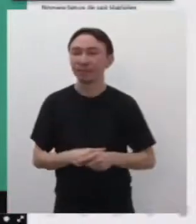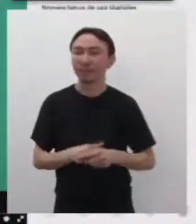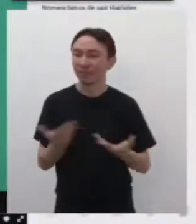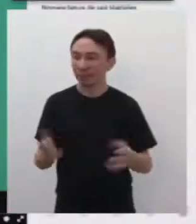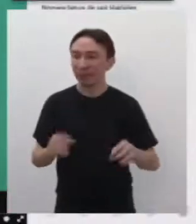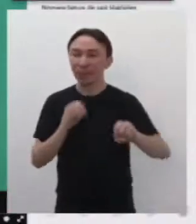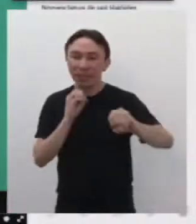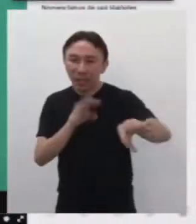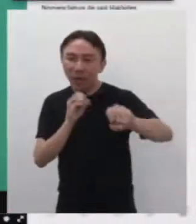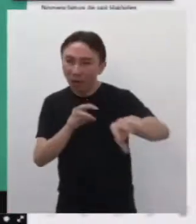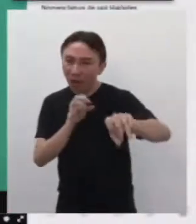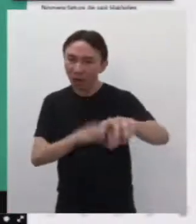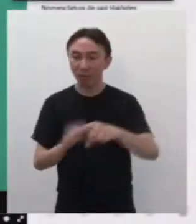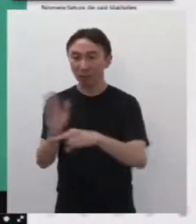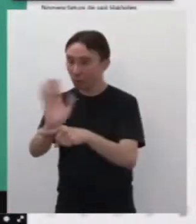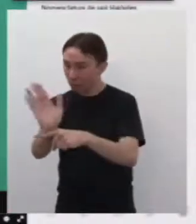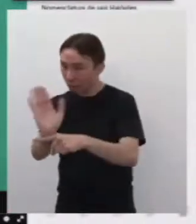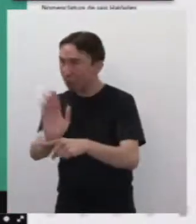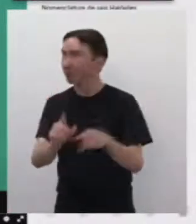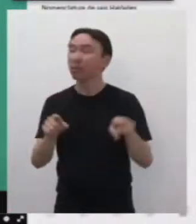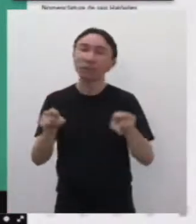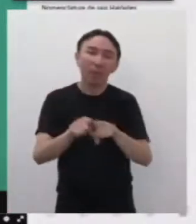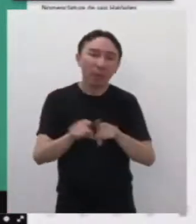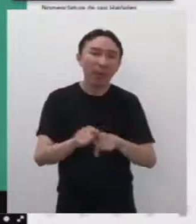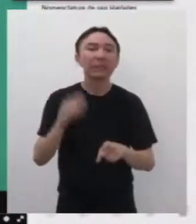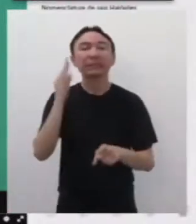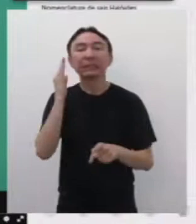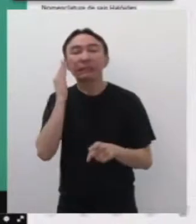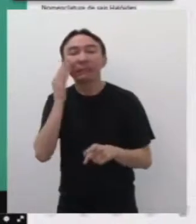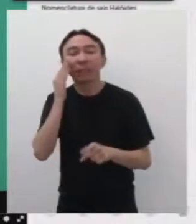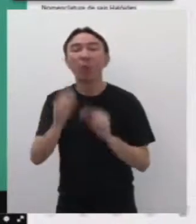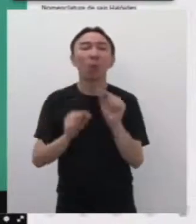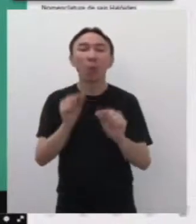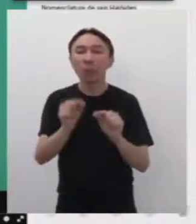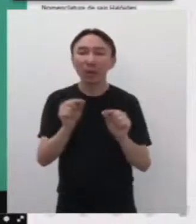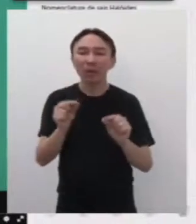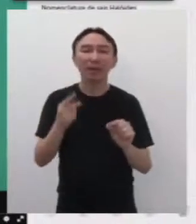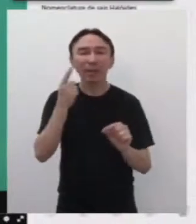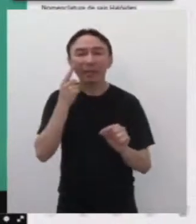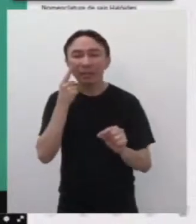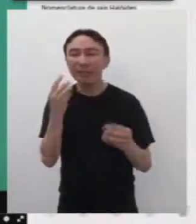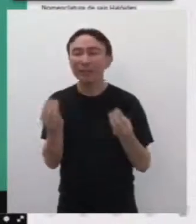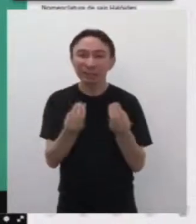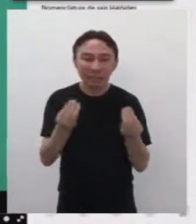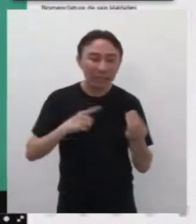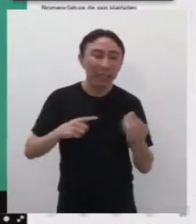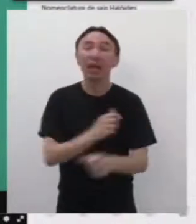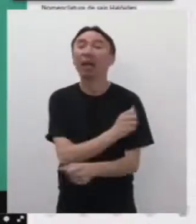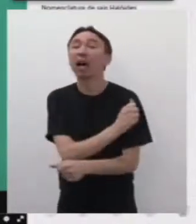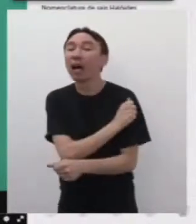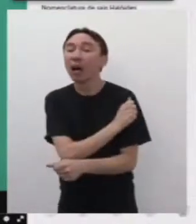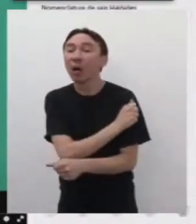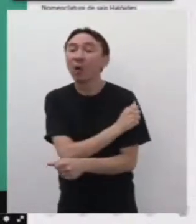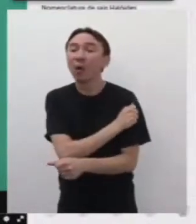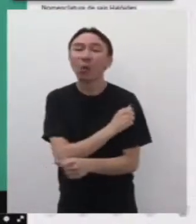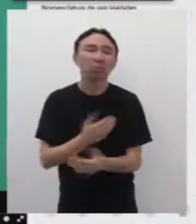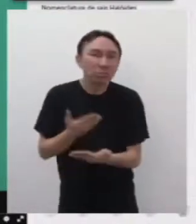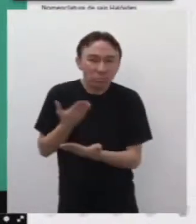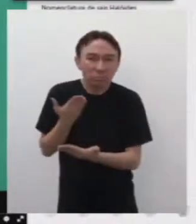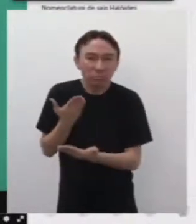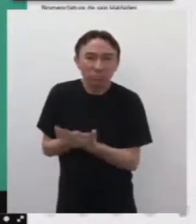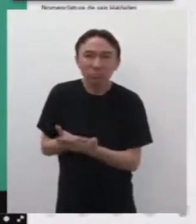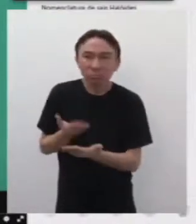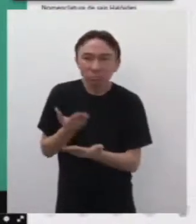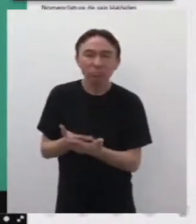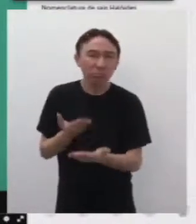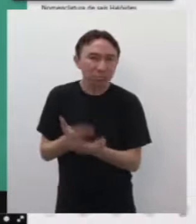aulas em vídeo, como a gente entendeu que 40 minutos, né? Descomplica foi uma plataforma desenhada para os alunos que estão estudando de